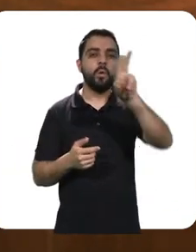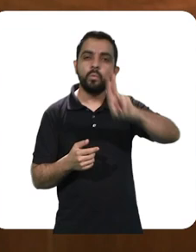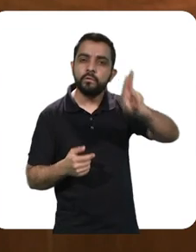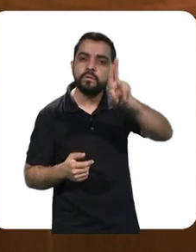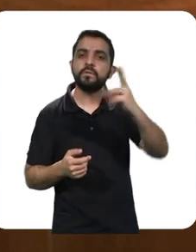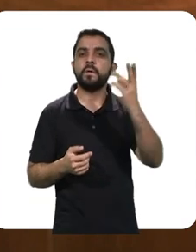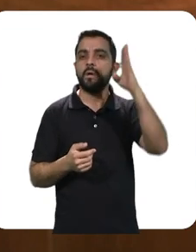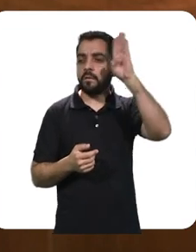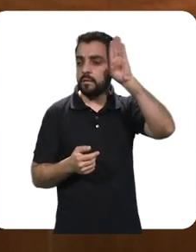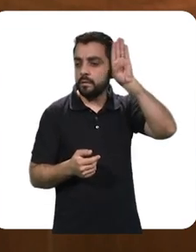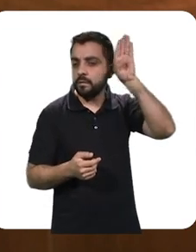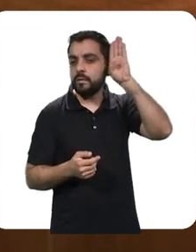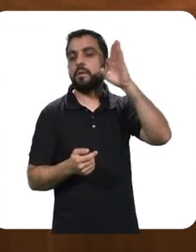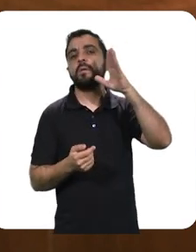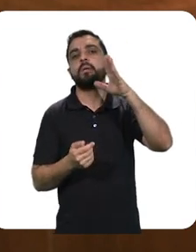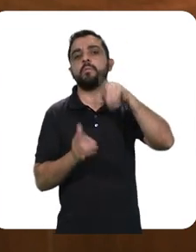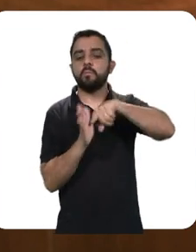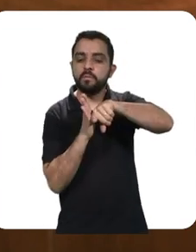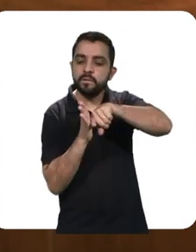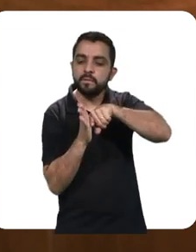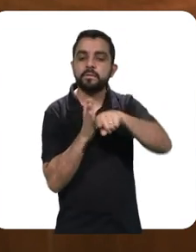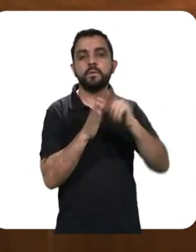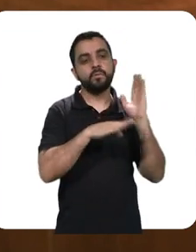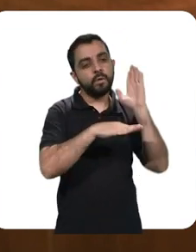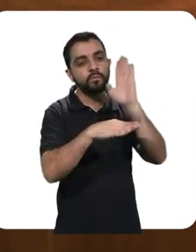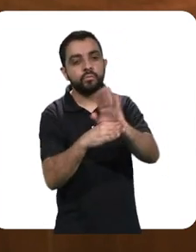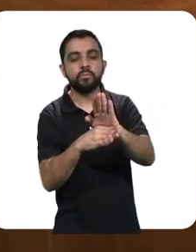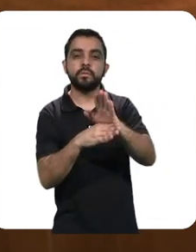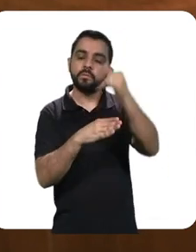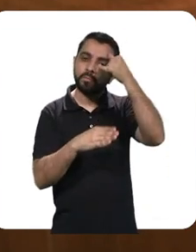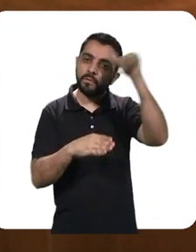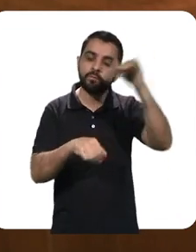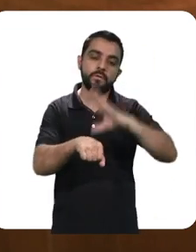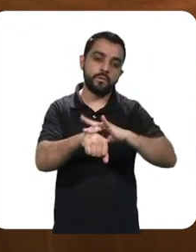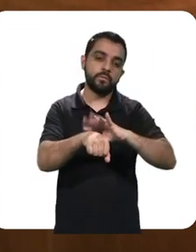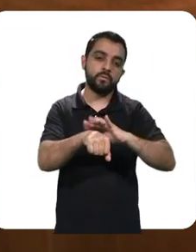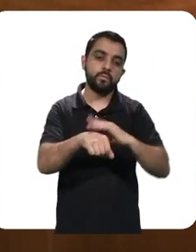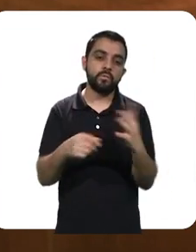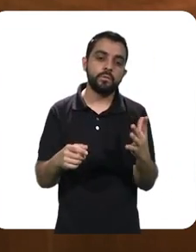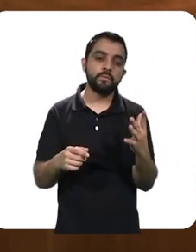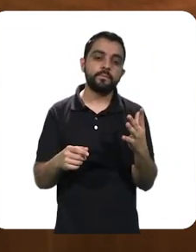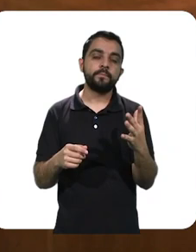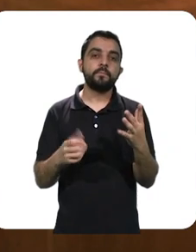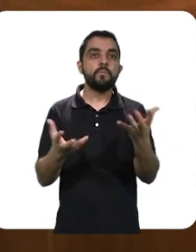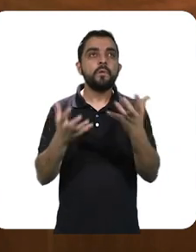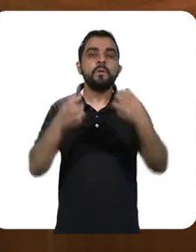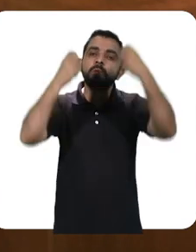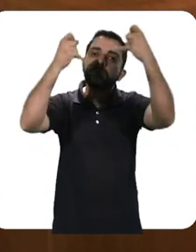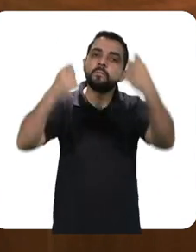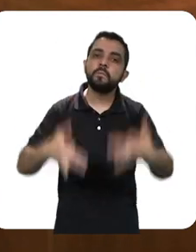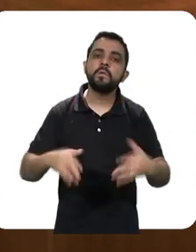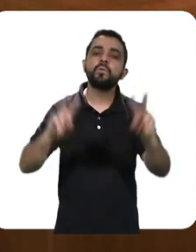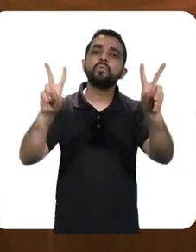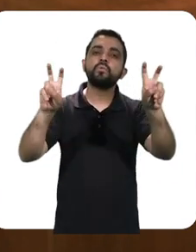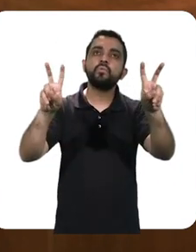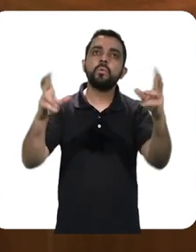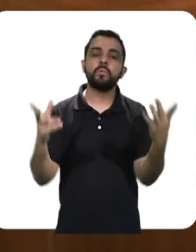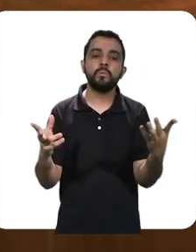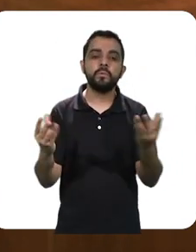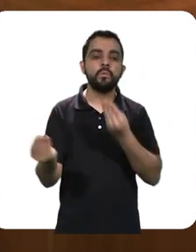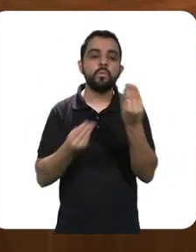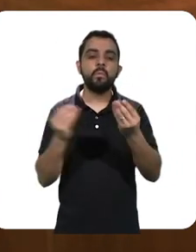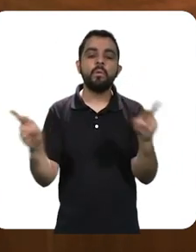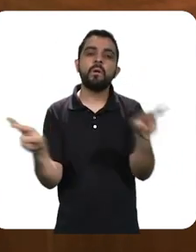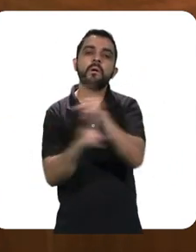dos institutos de pesquisas, auxiliando, né, o combate a essa doença, né? Eu queria que o professor falasse um pouco sobre essa relação, né?